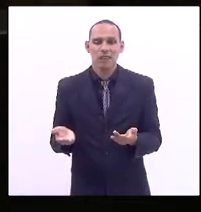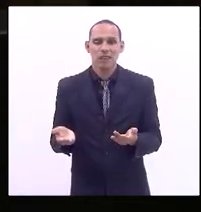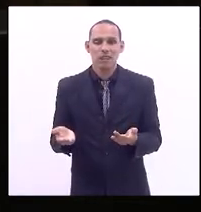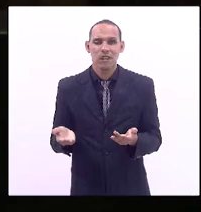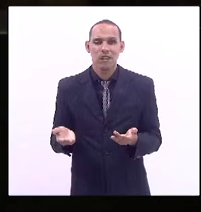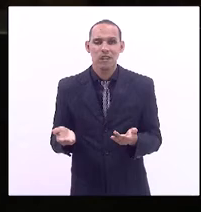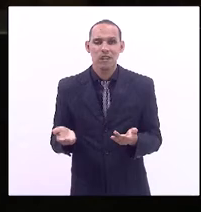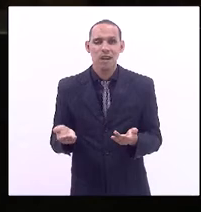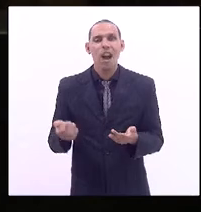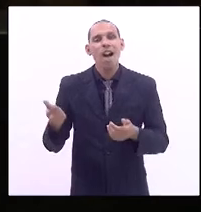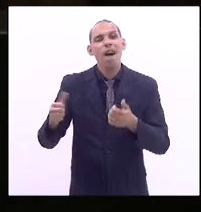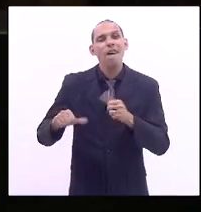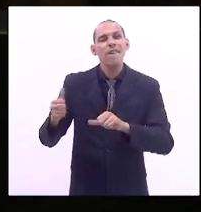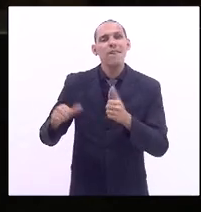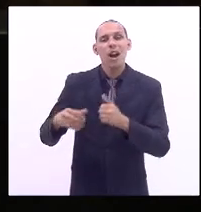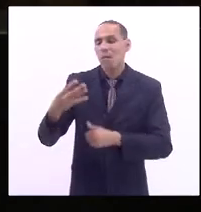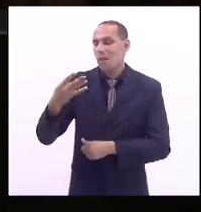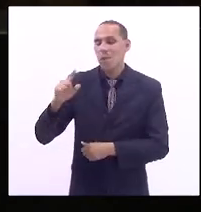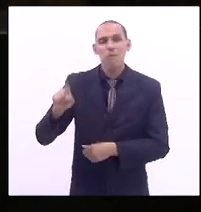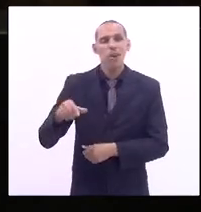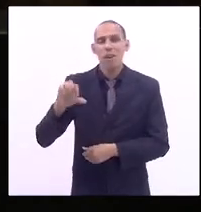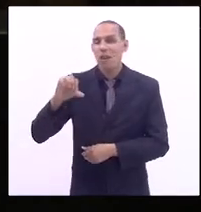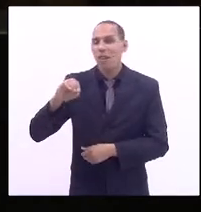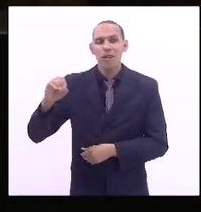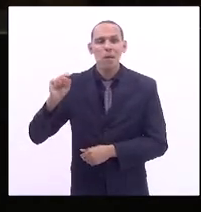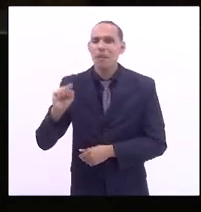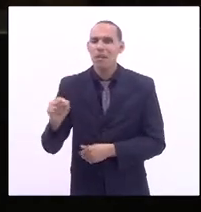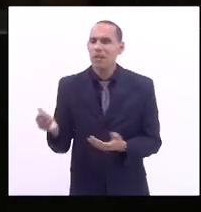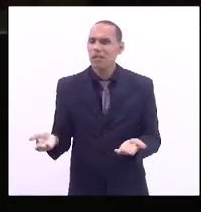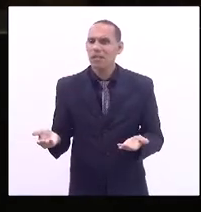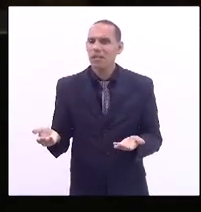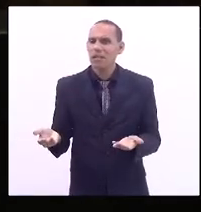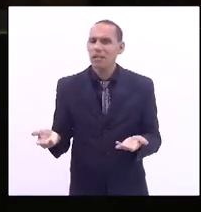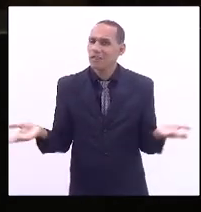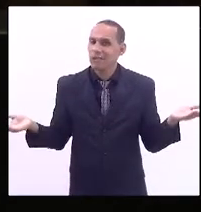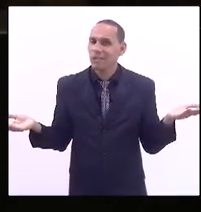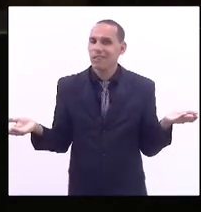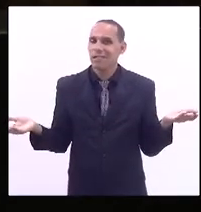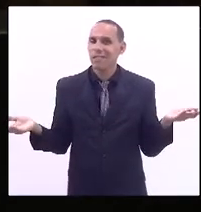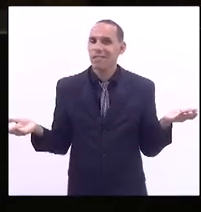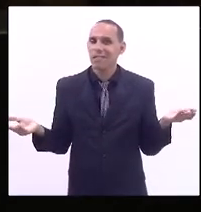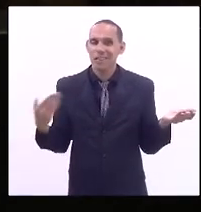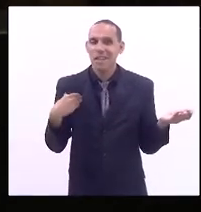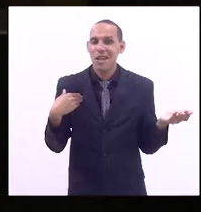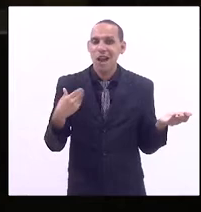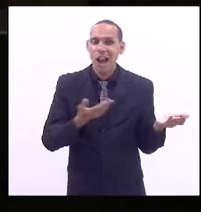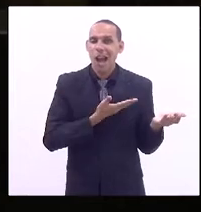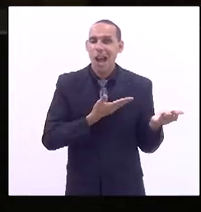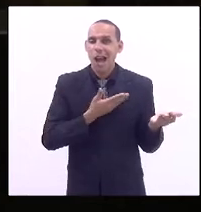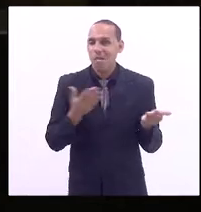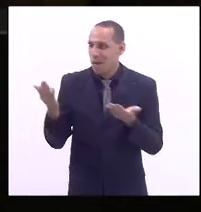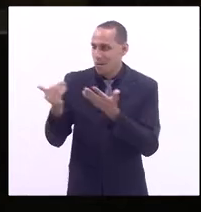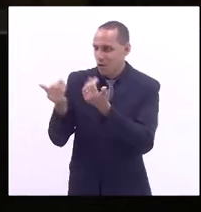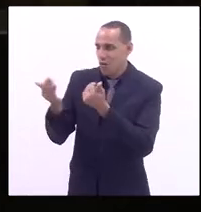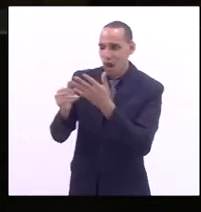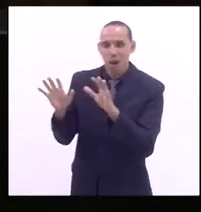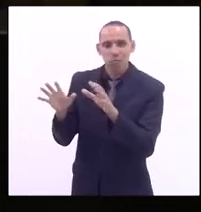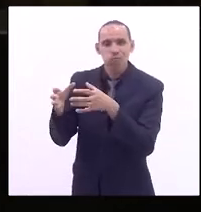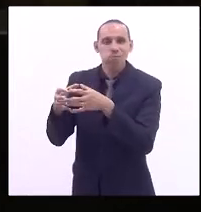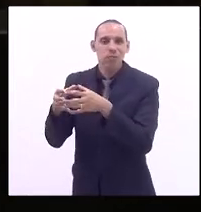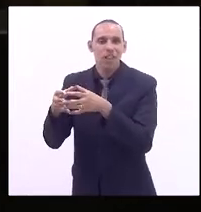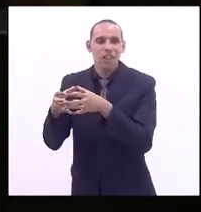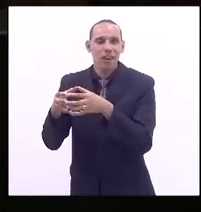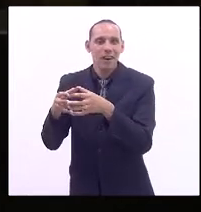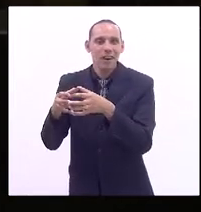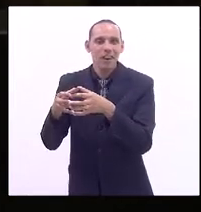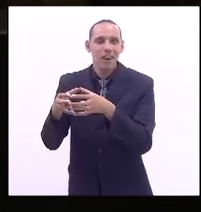o avaliado aqui em 4900000 isso é que eu disse quer dizer eu vou reunir um grupo de amigos ver se